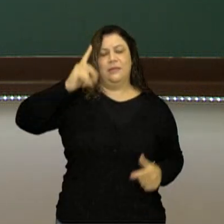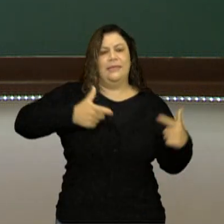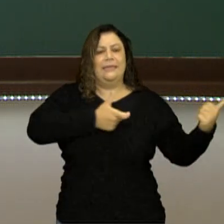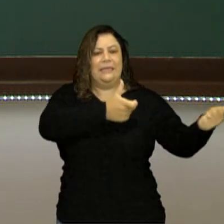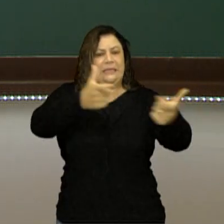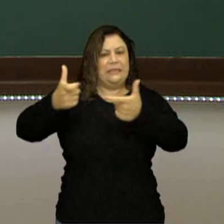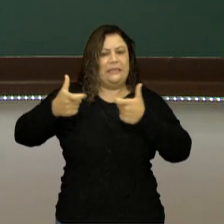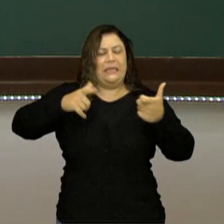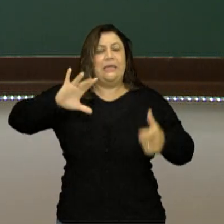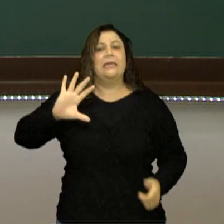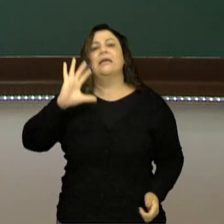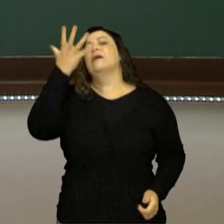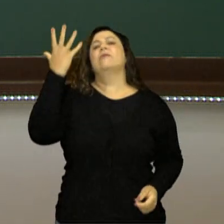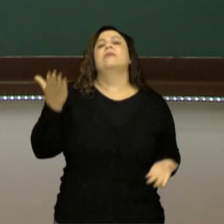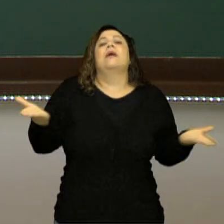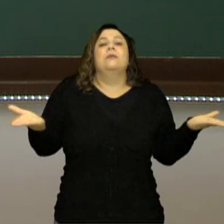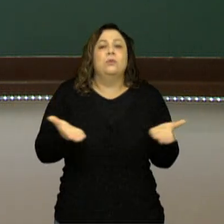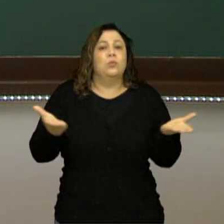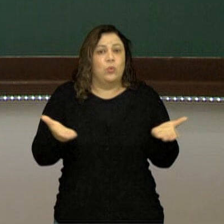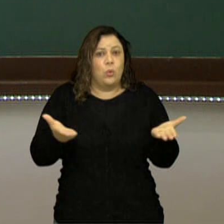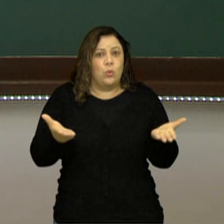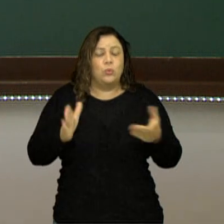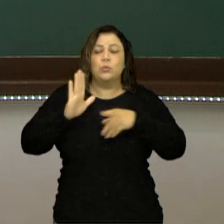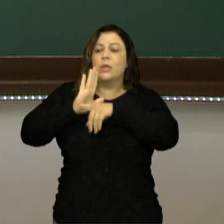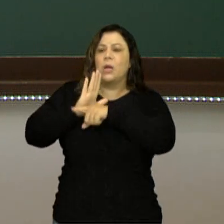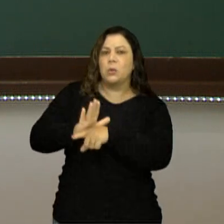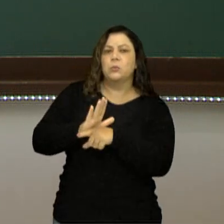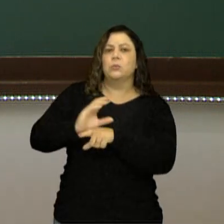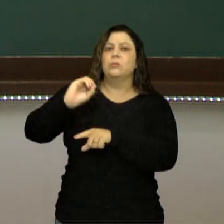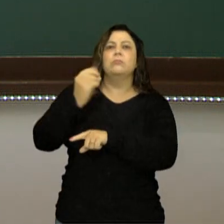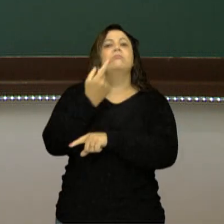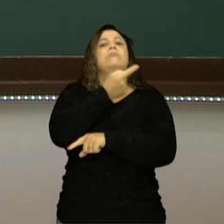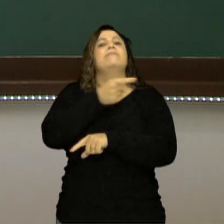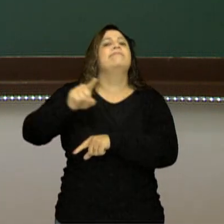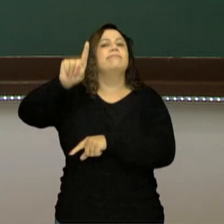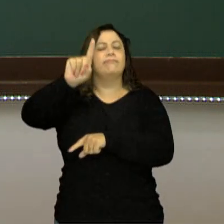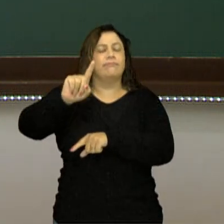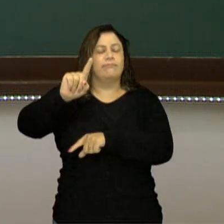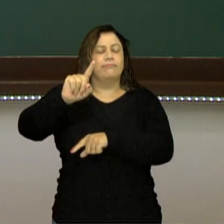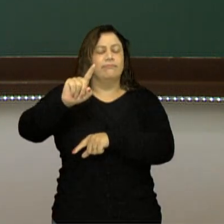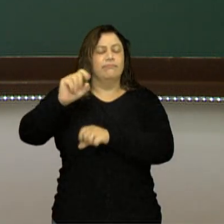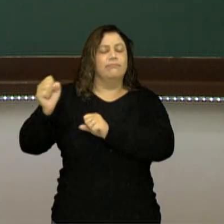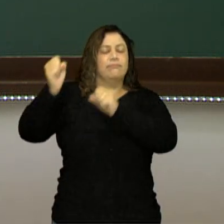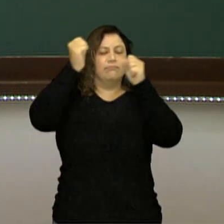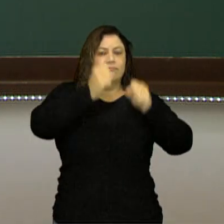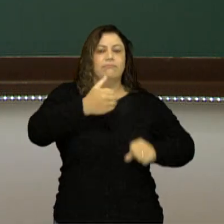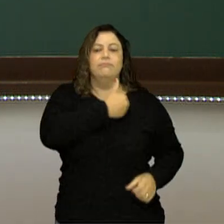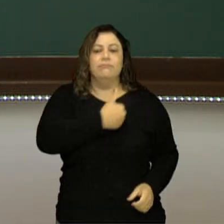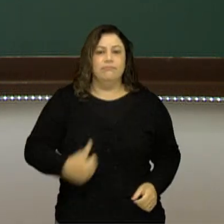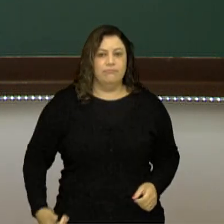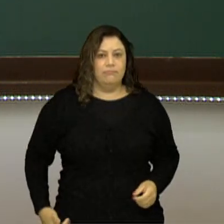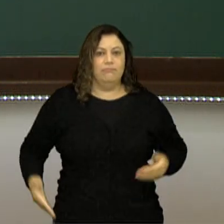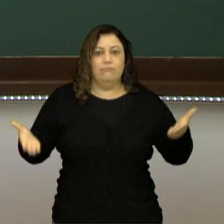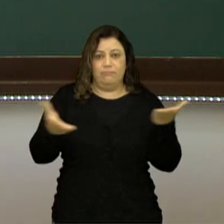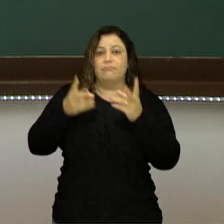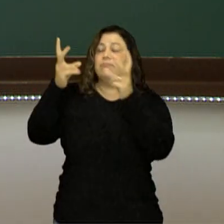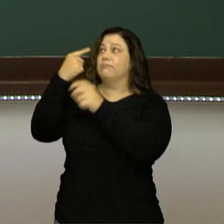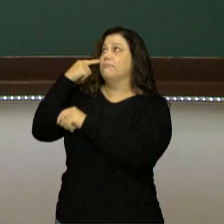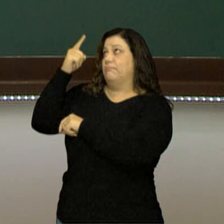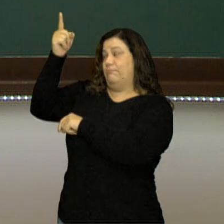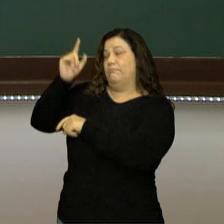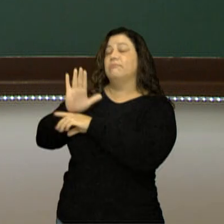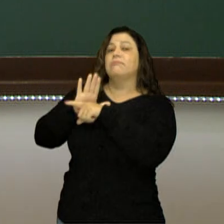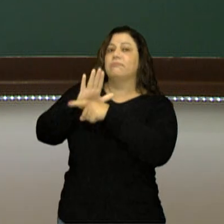acontecem hoje, elas ajudam ou não o poder de um governante? Nesse caso aqui, fica visível que